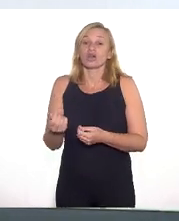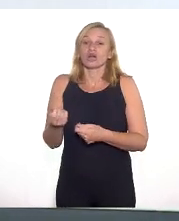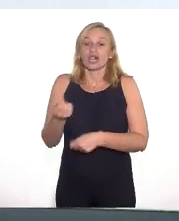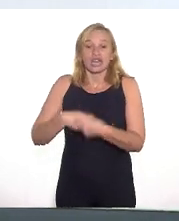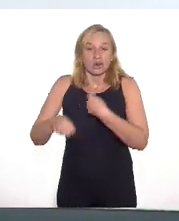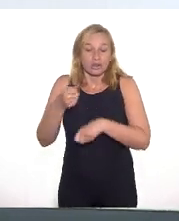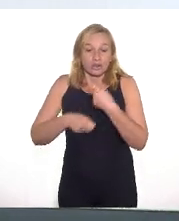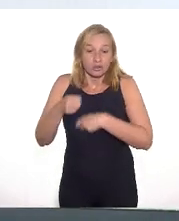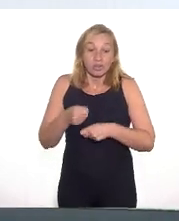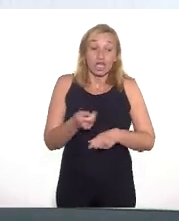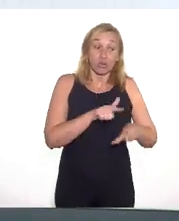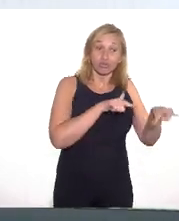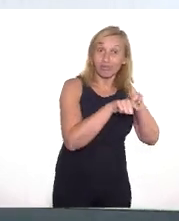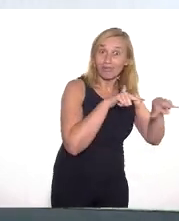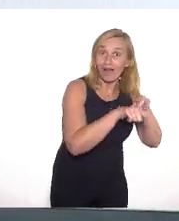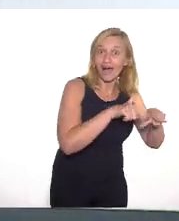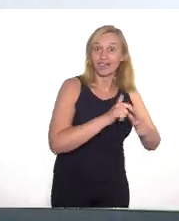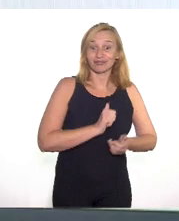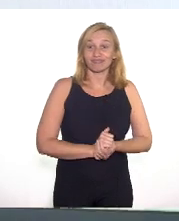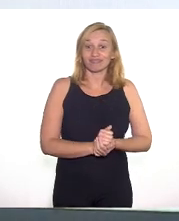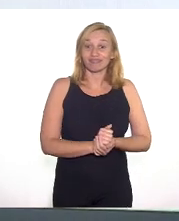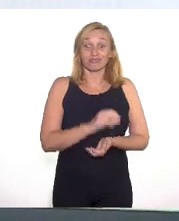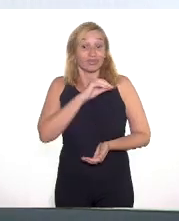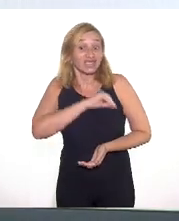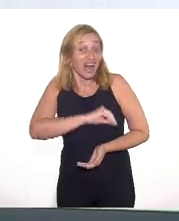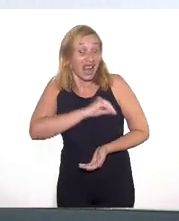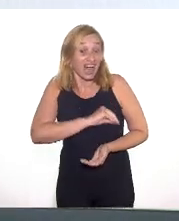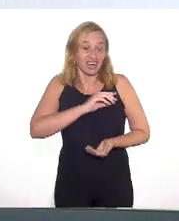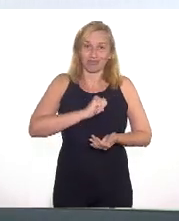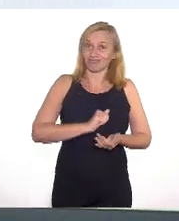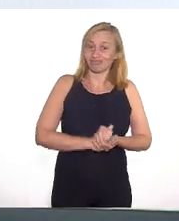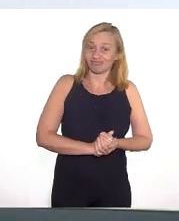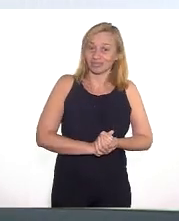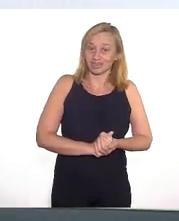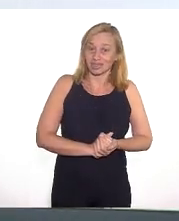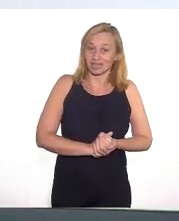Vinícius, temos que olhar a renda, temos que